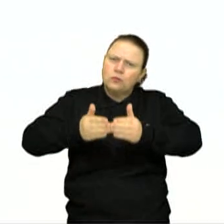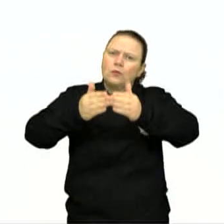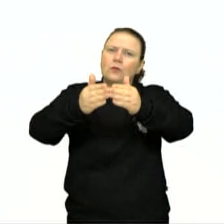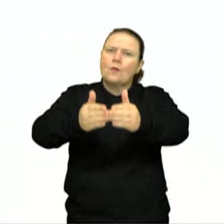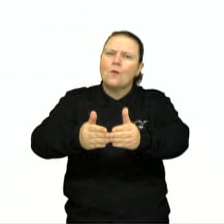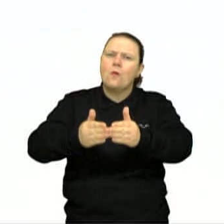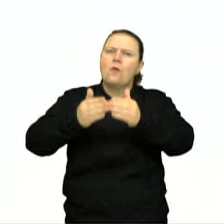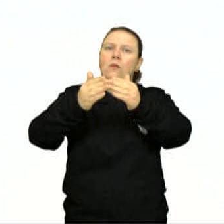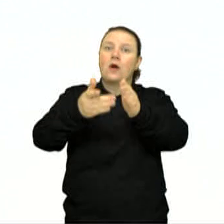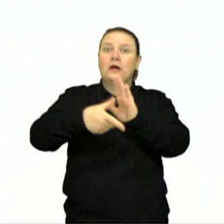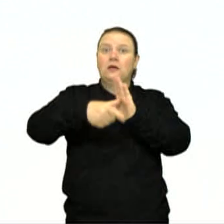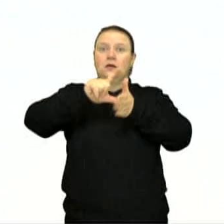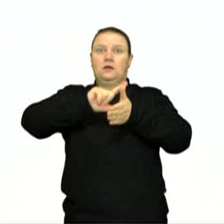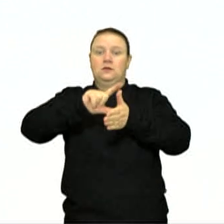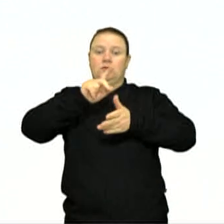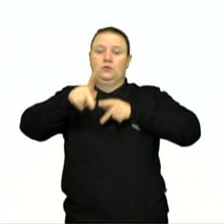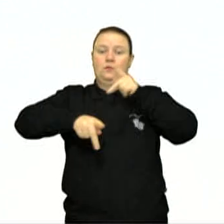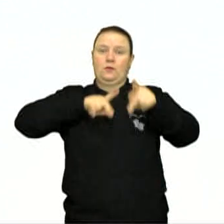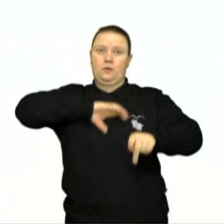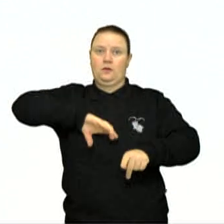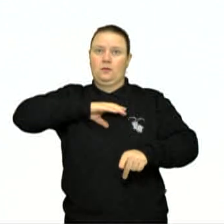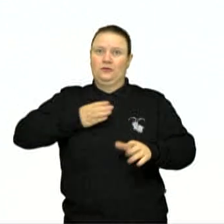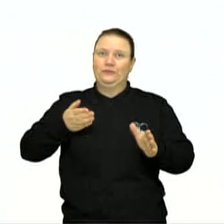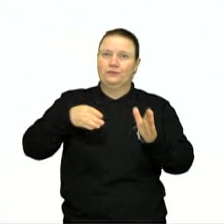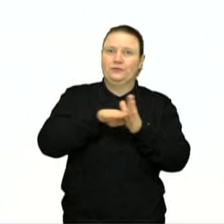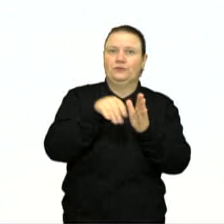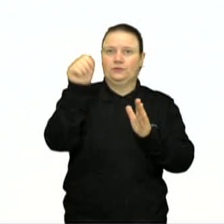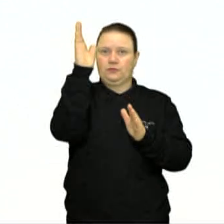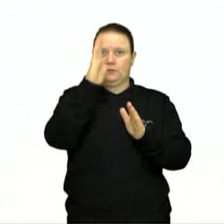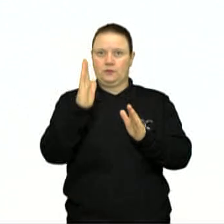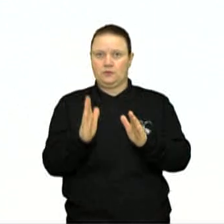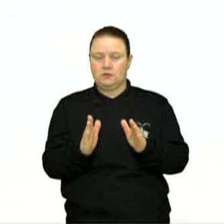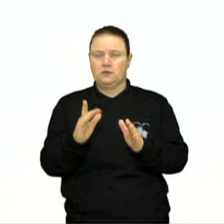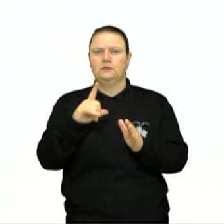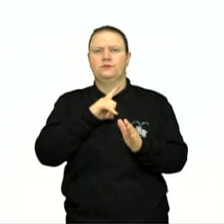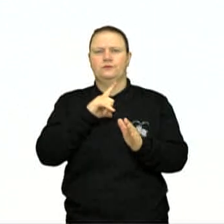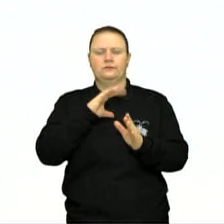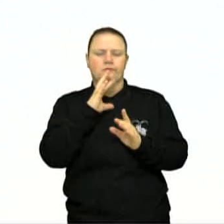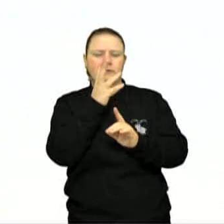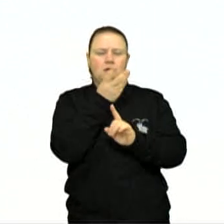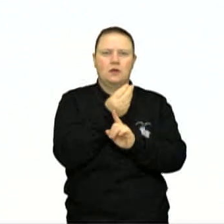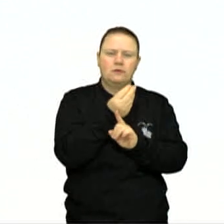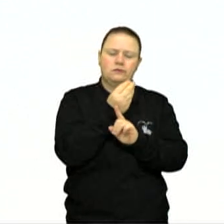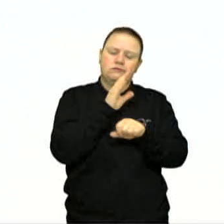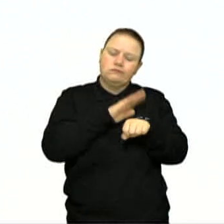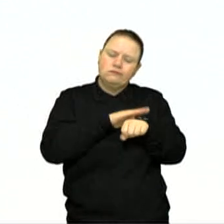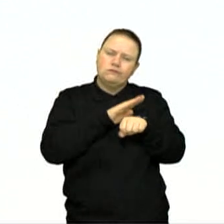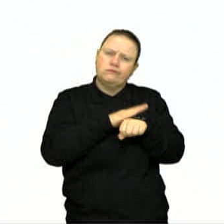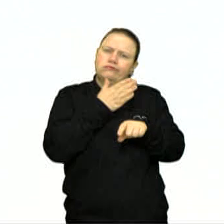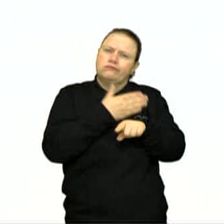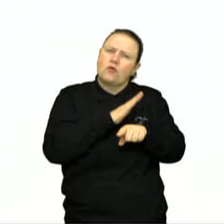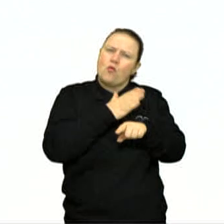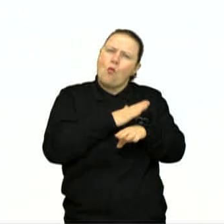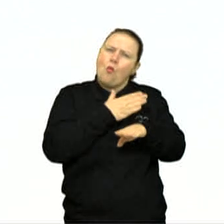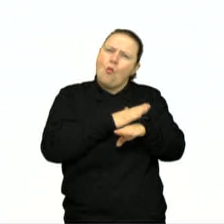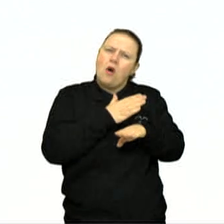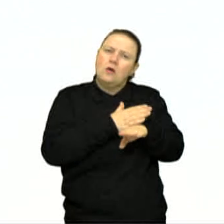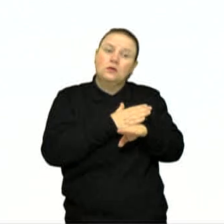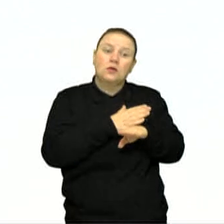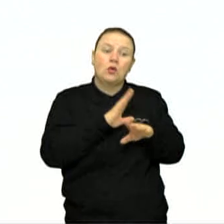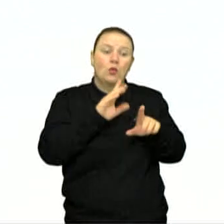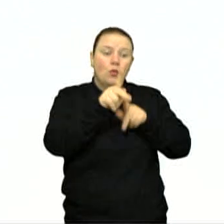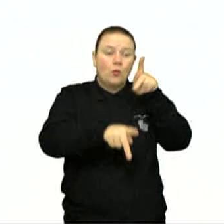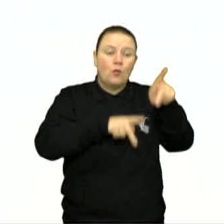ao Brasil, existia muita arte feita pelos nossos povos indígenas. Então, a cultura, a arte que já existia aqui no